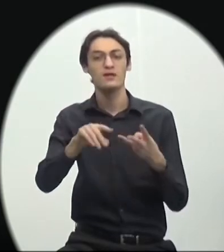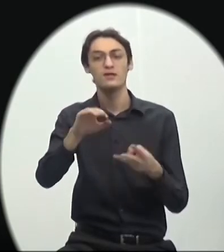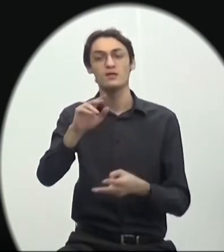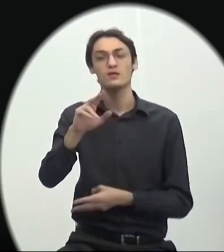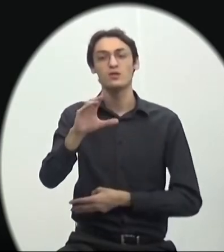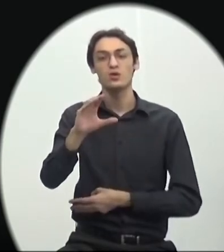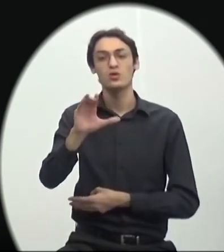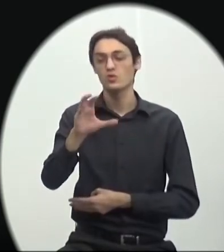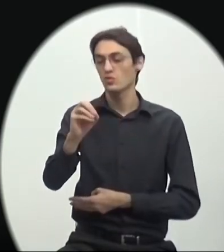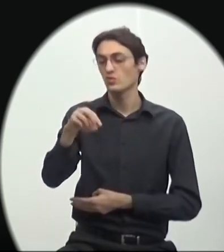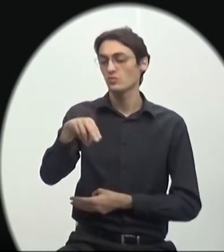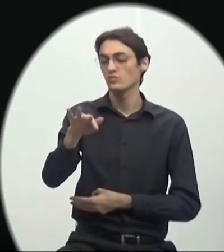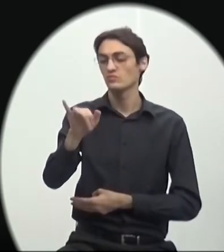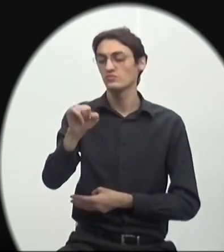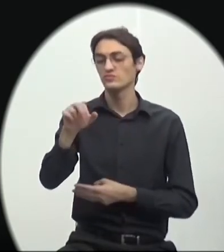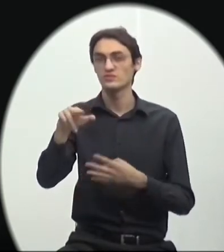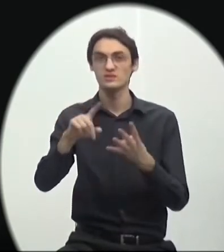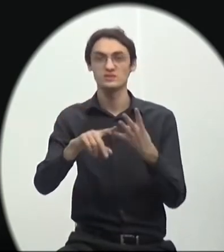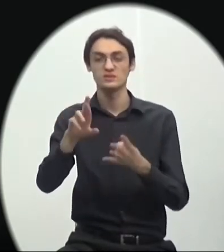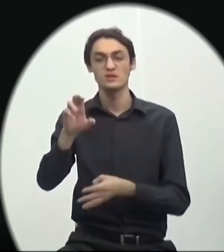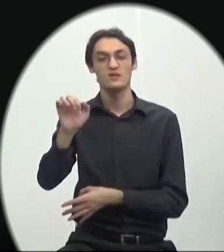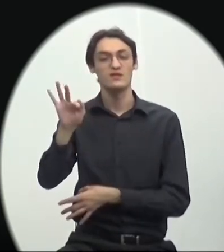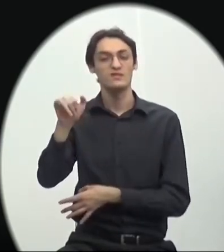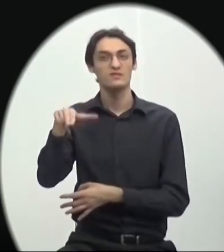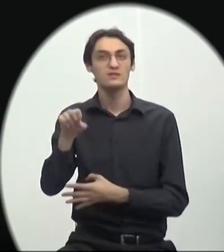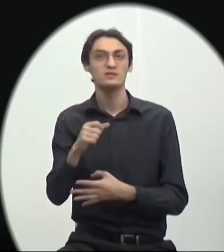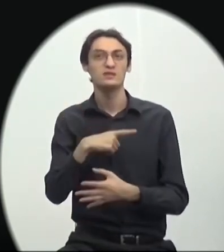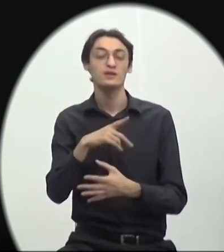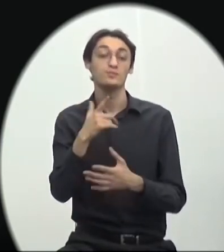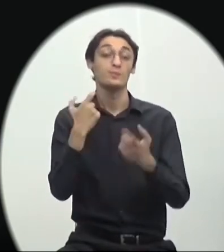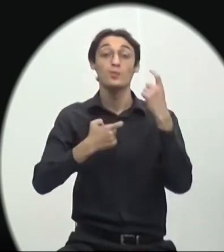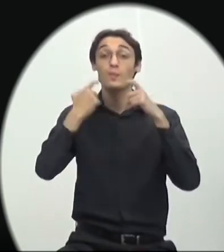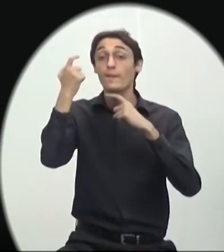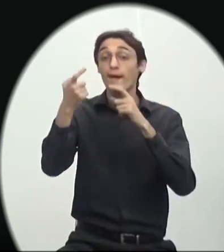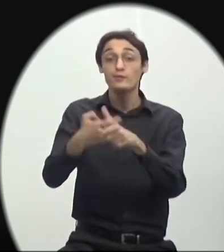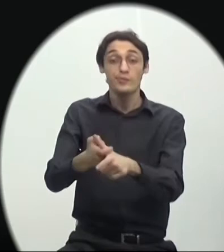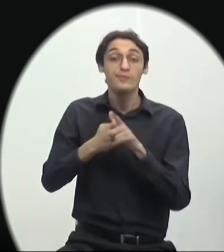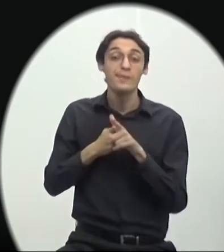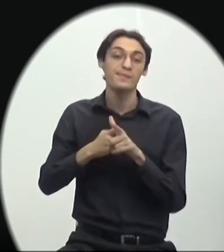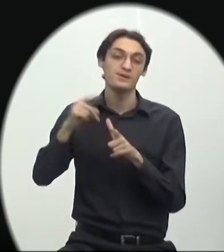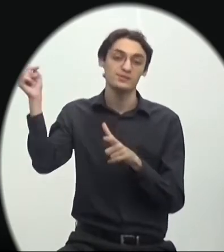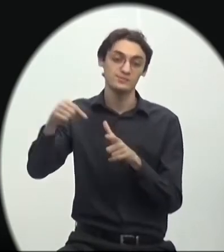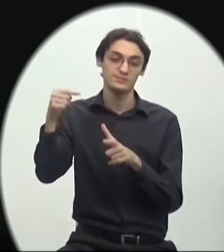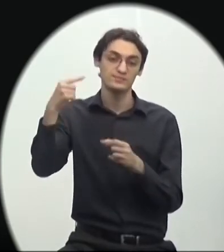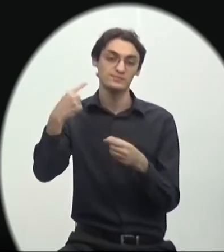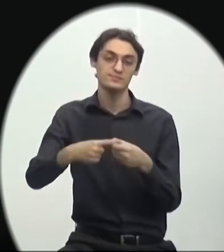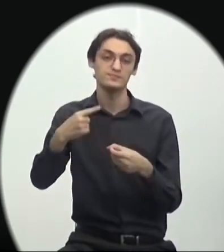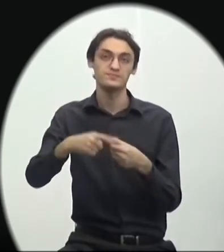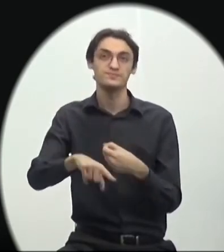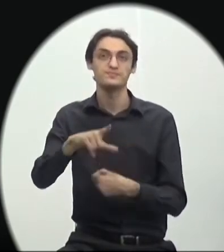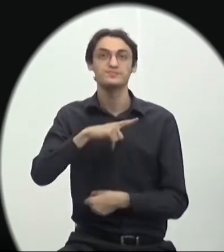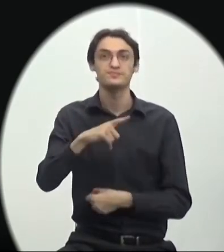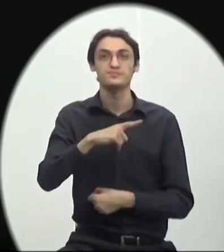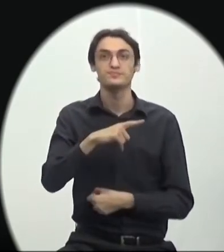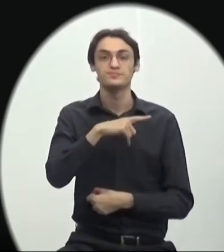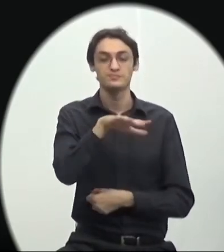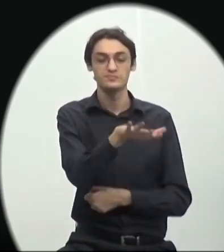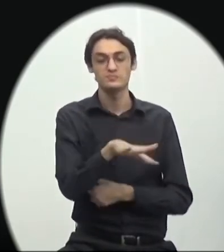Confins, porque a gente se preocupa bastante com endividamento, né? A gente sabe que nós temos aí na parte